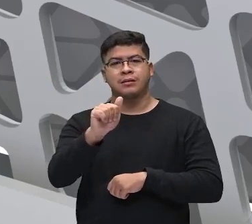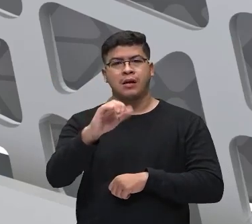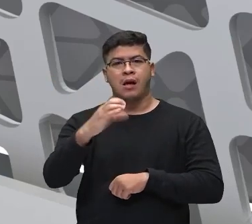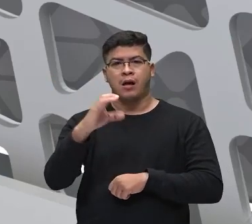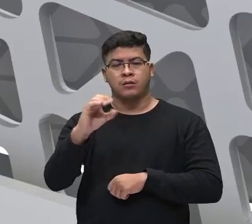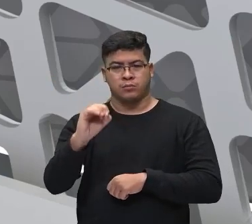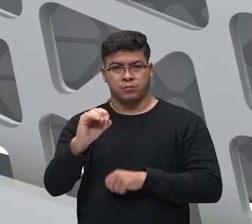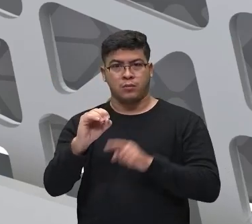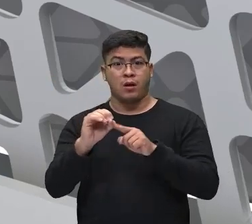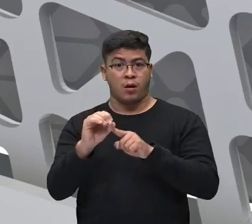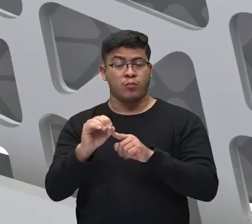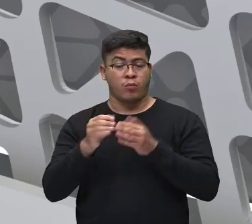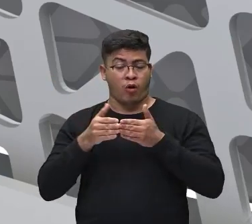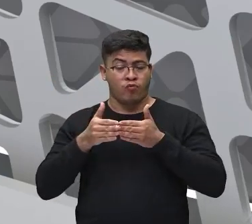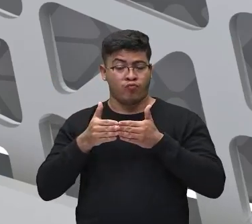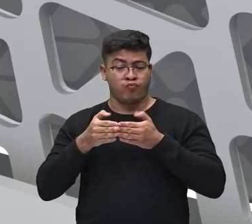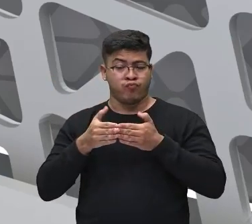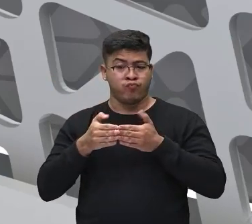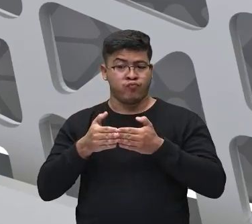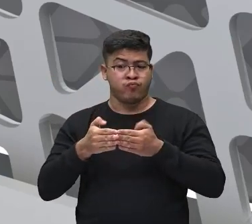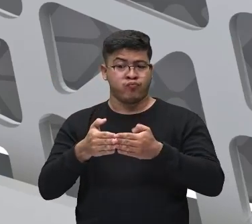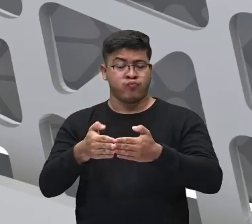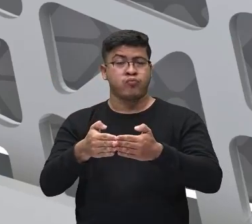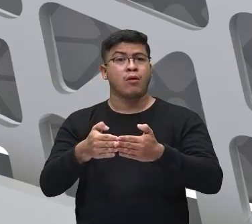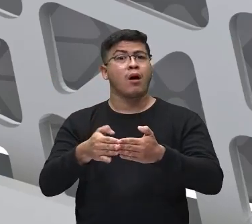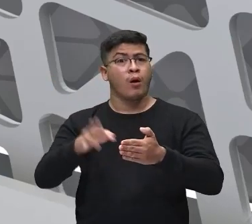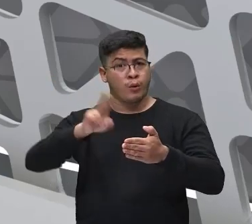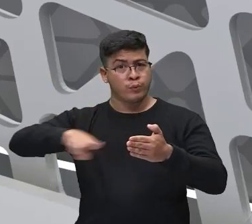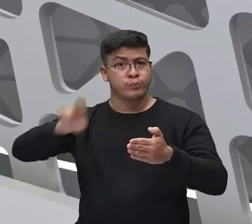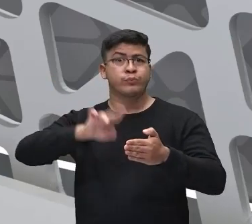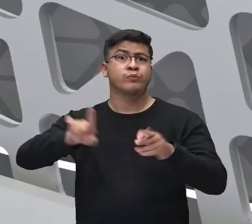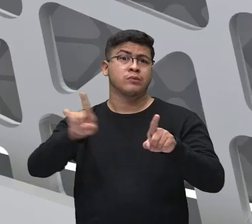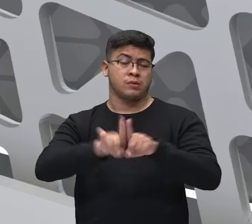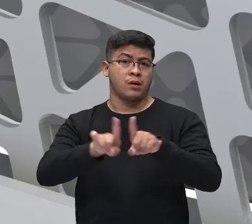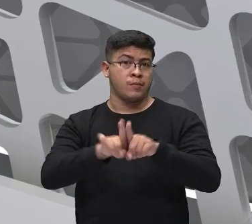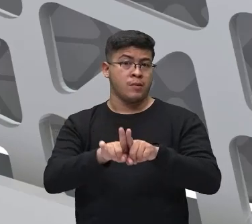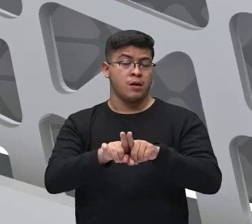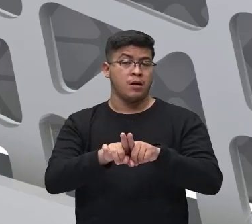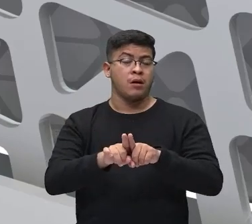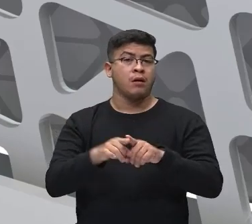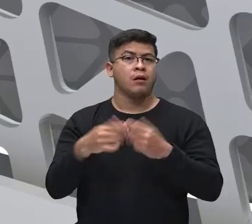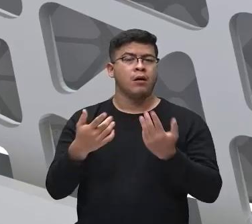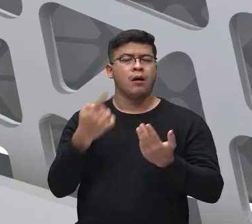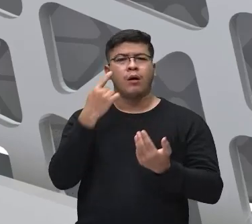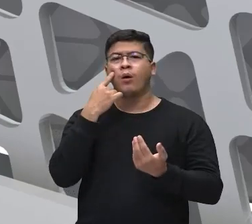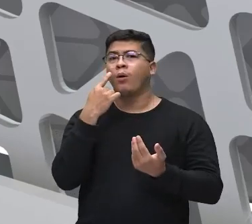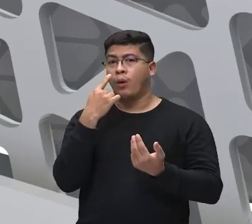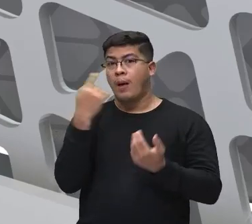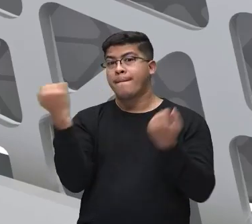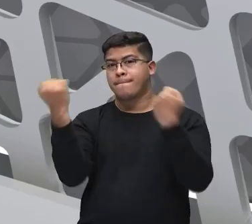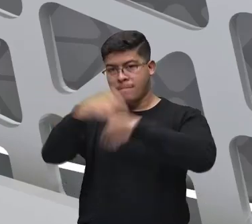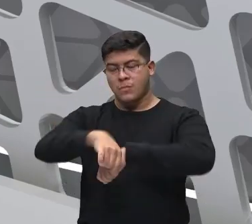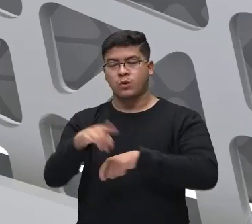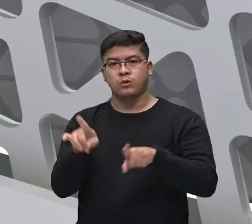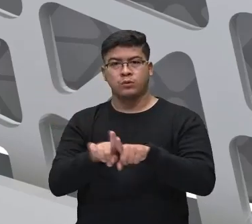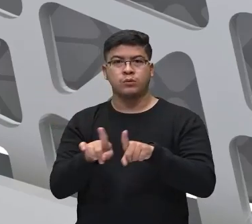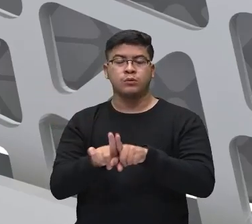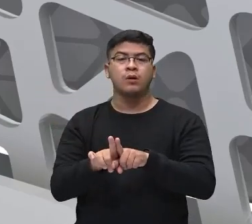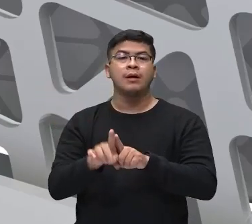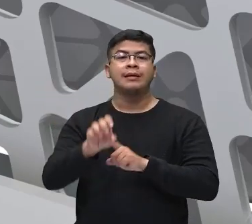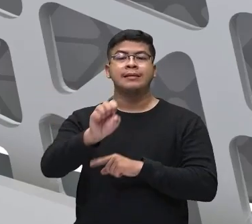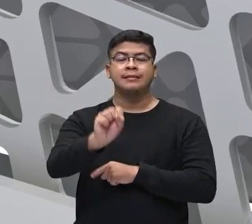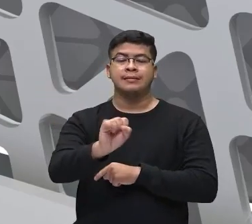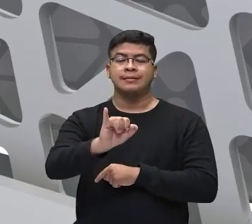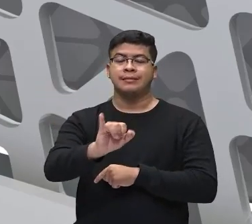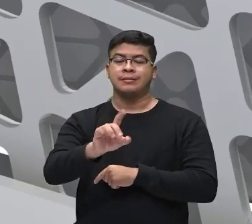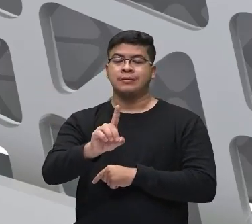naval, criação de navios, de barcos. Então, é nas siderúrgicas que é possível fazer essa mistura